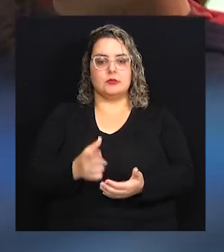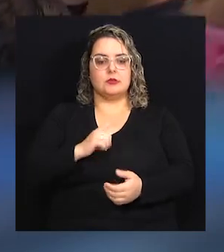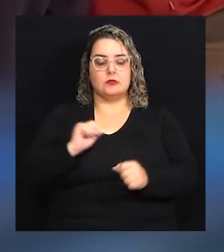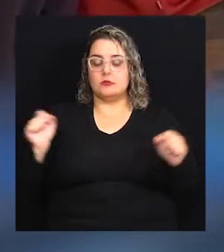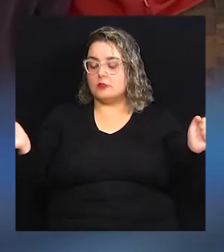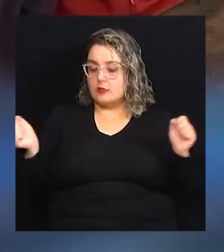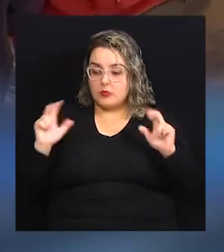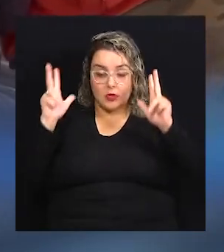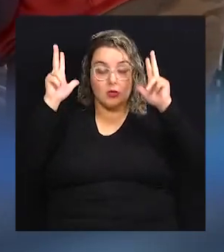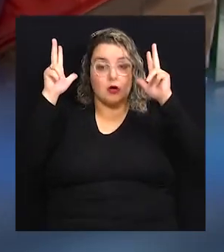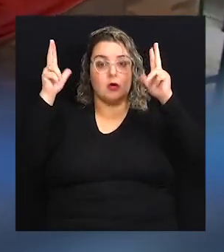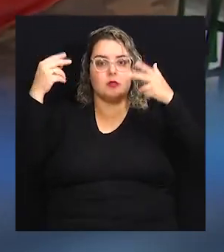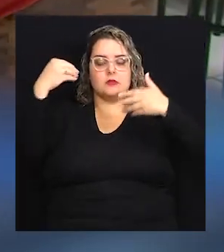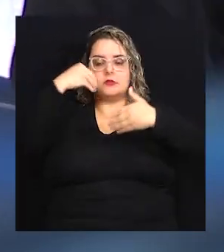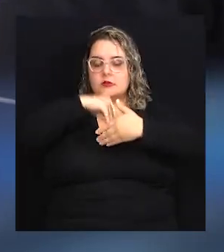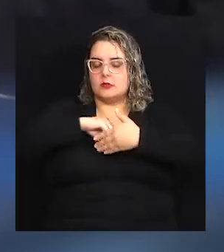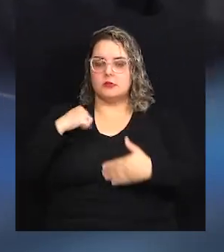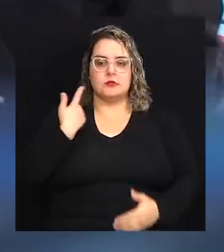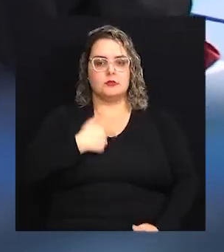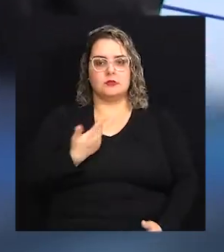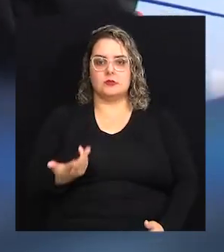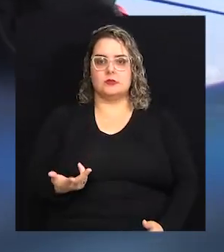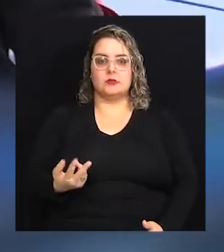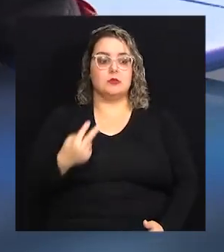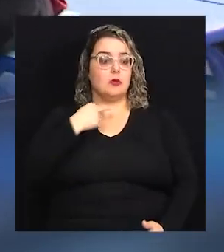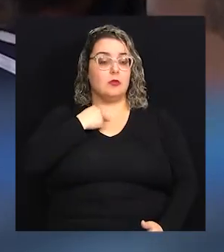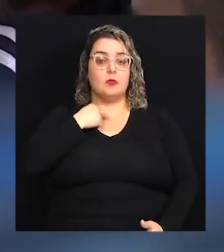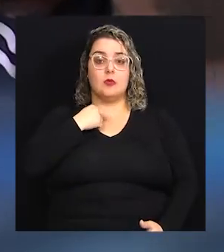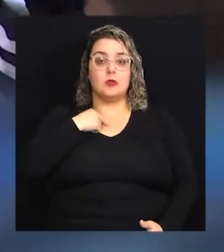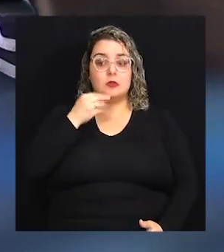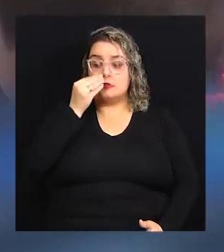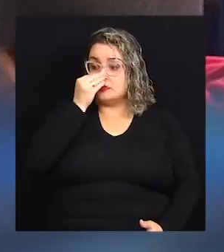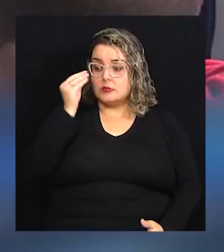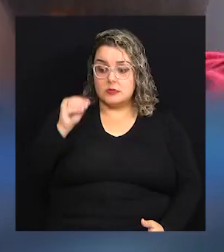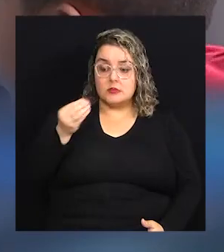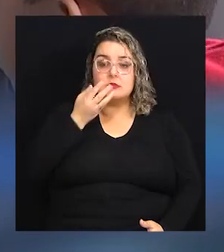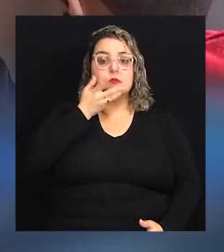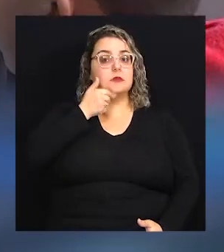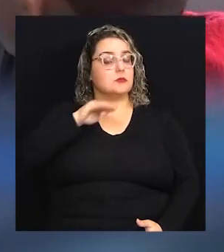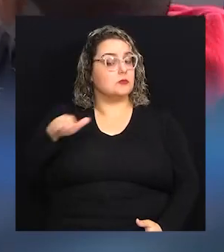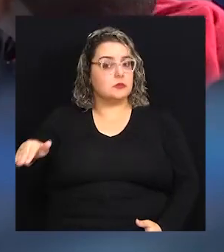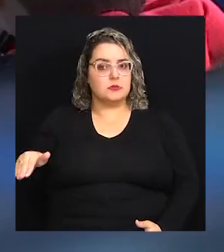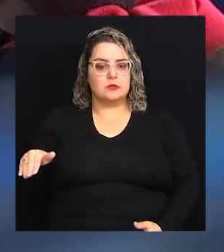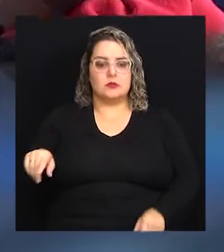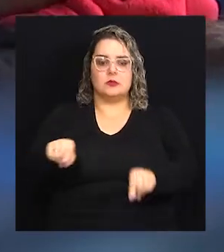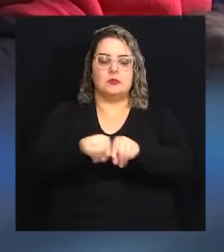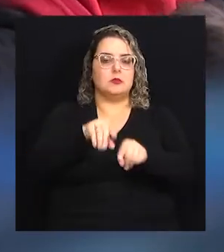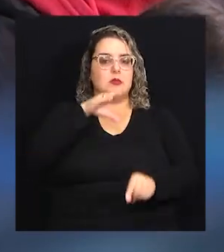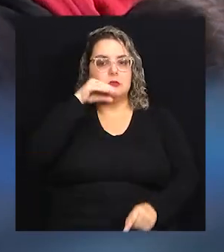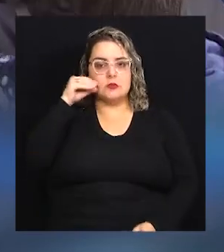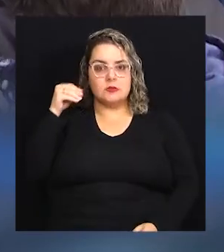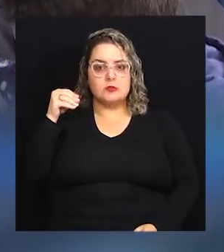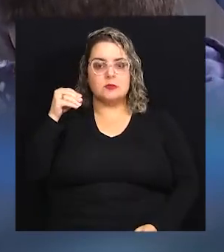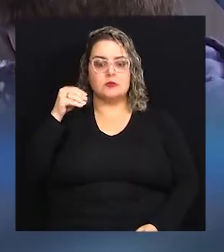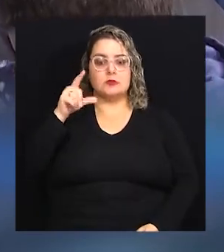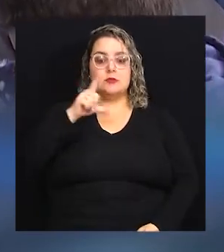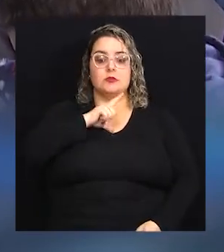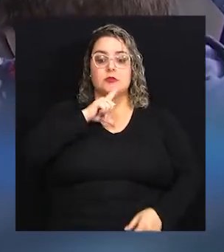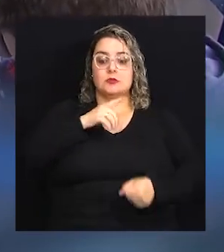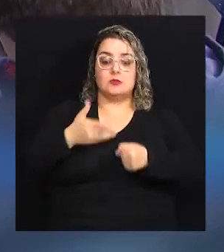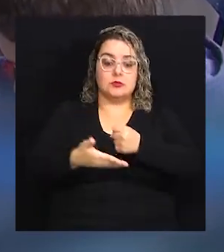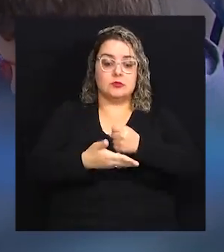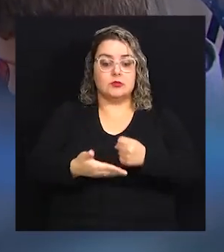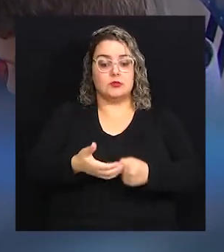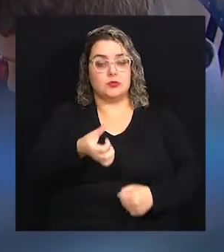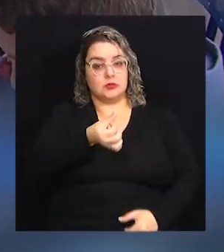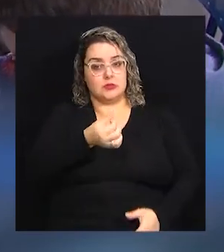teve um despertar em nós, que nós não podemos abandonar essas crianças e nem os adolescentes. Nós tínhamos